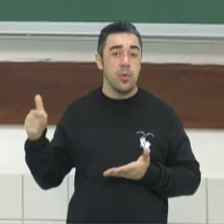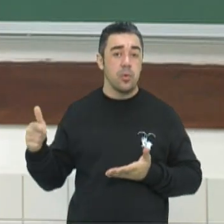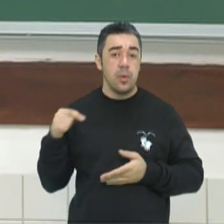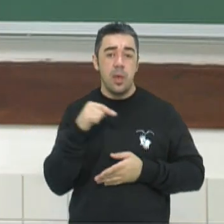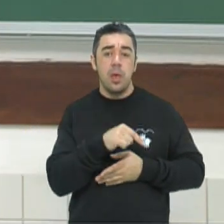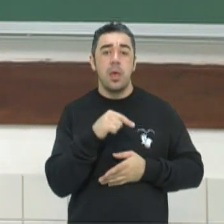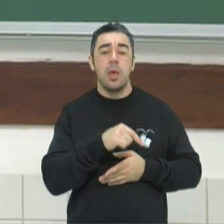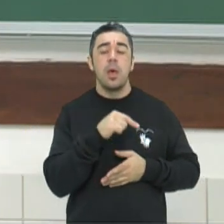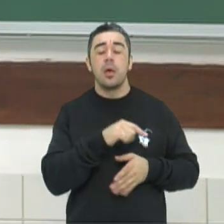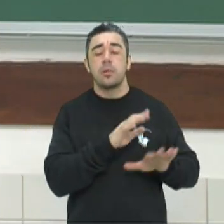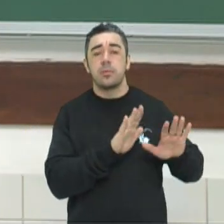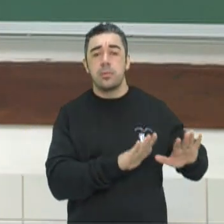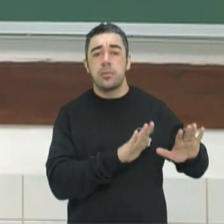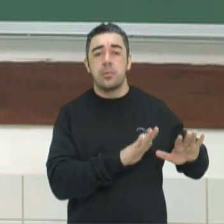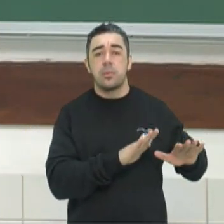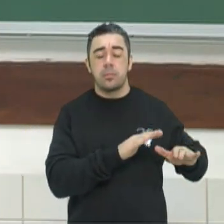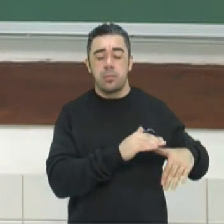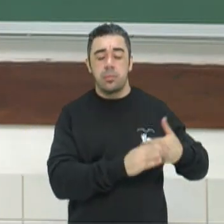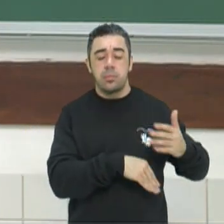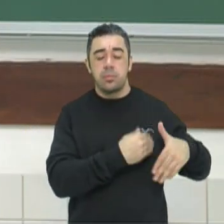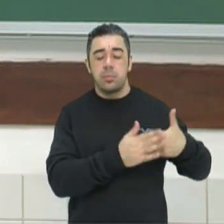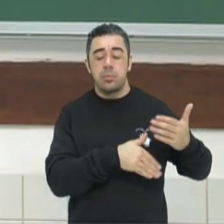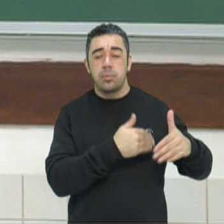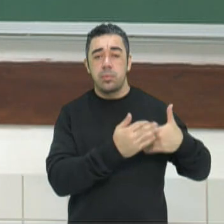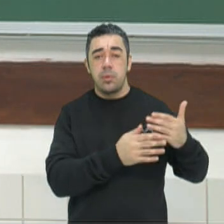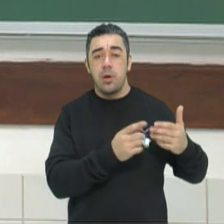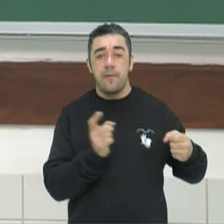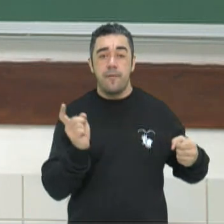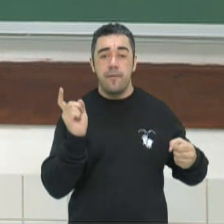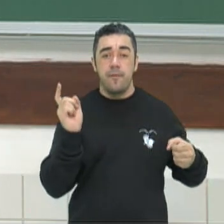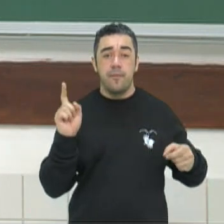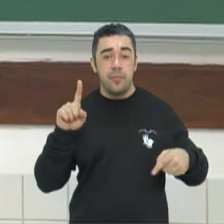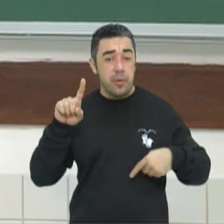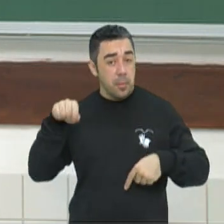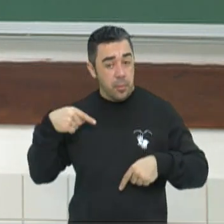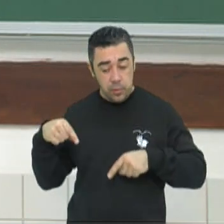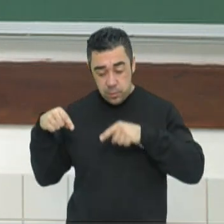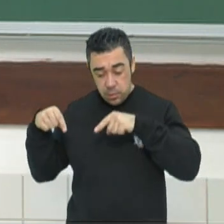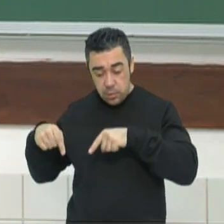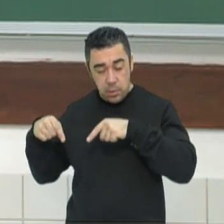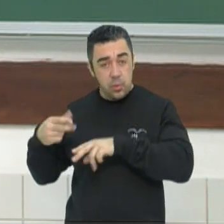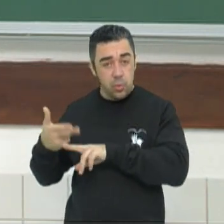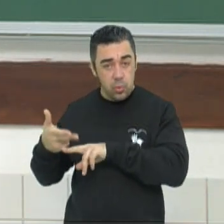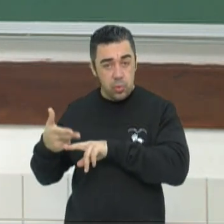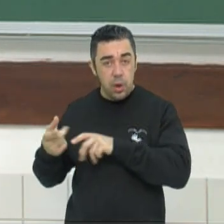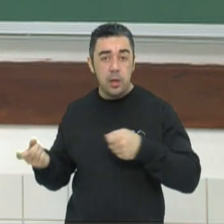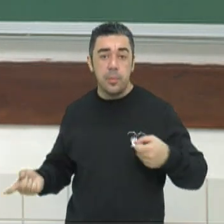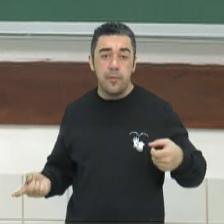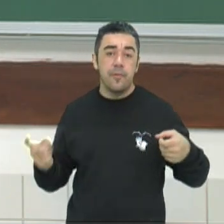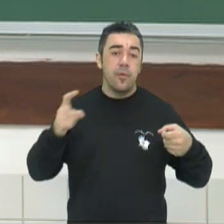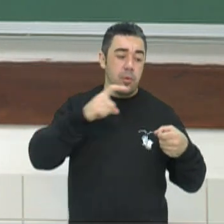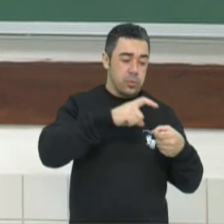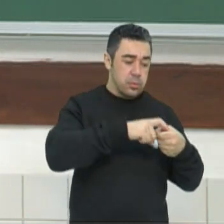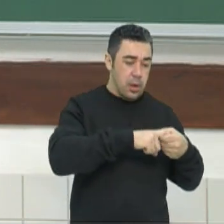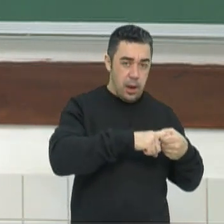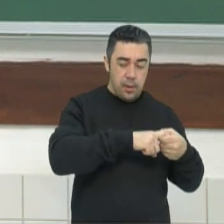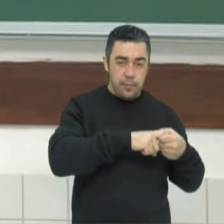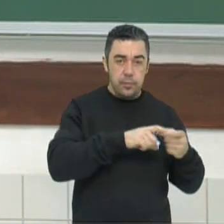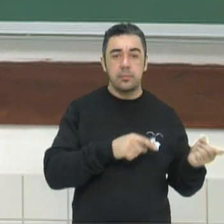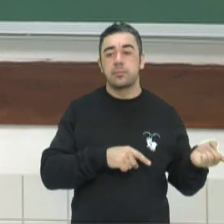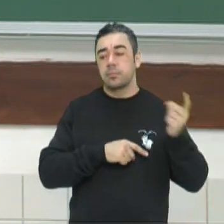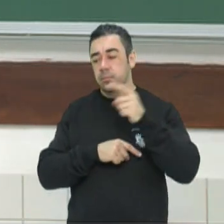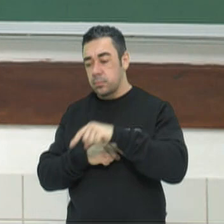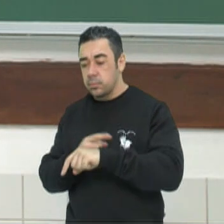assim pudesse se recuperar e dessa maneira o ambiente estava sendo preservado. Então aqui a gente já